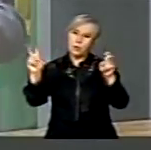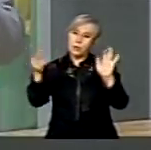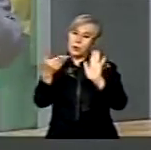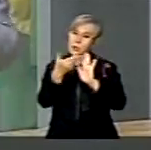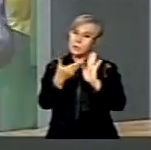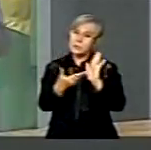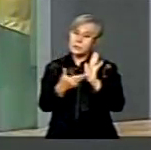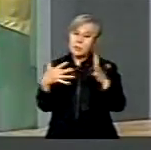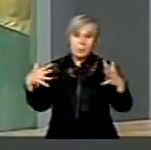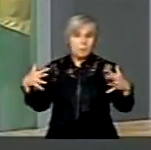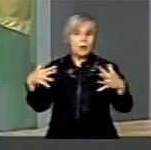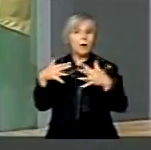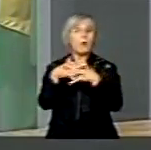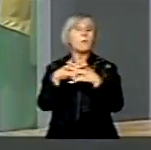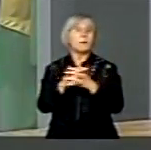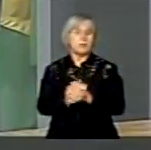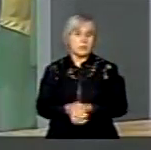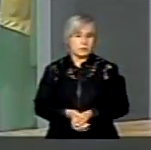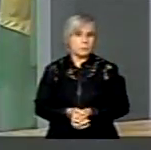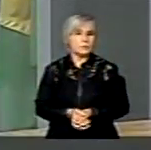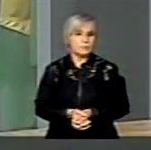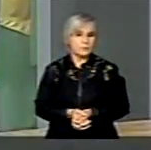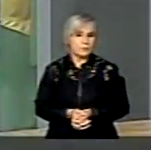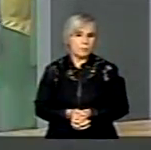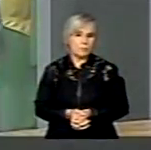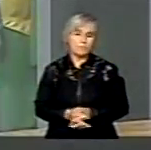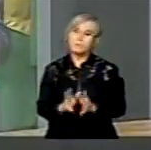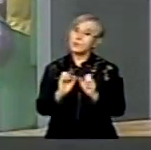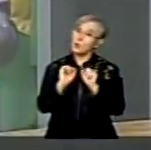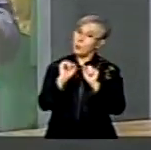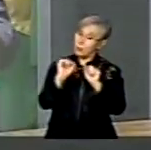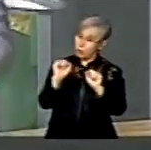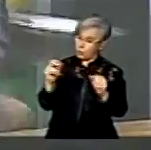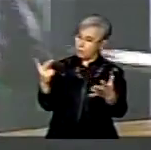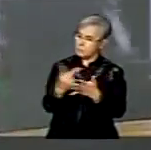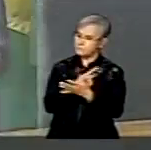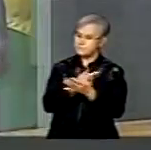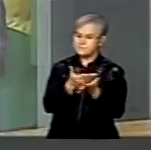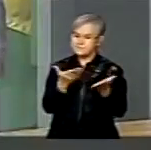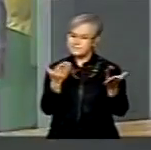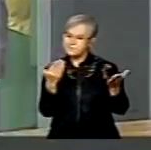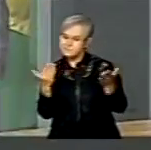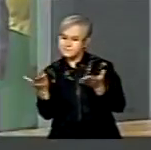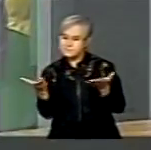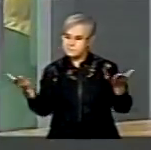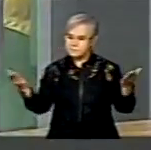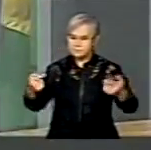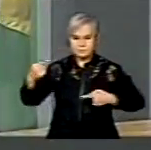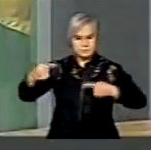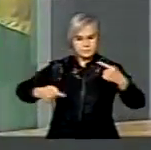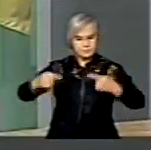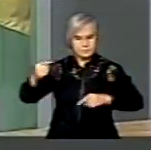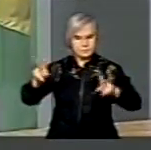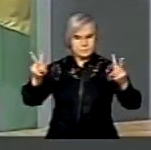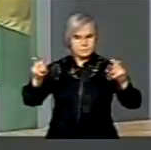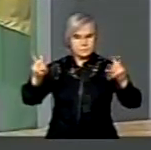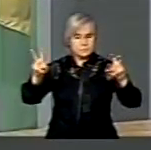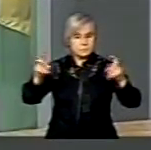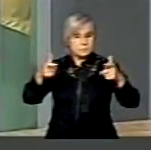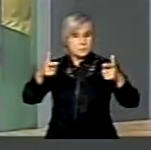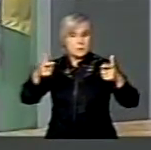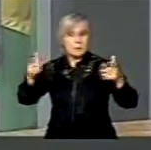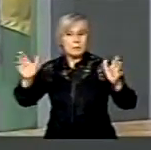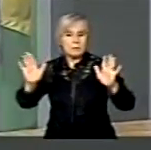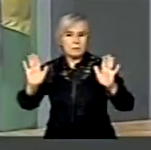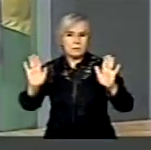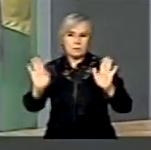é controvertido na sua essência. Pode ser que a dimensão dele agora não seja tão grande, a questão